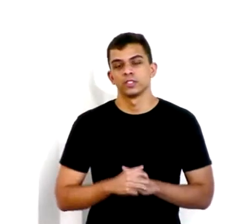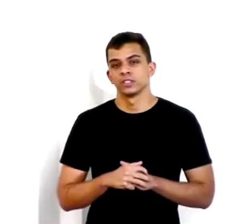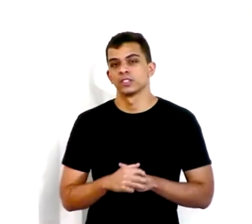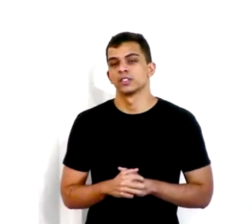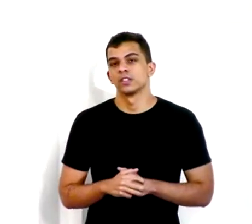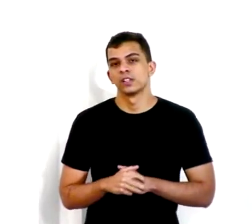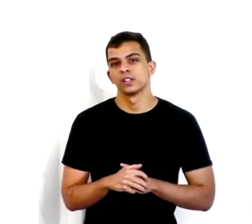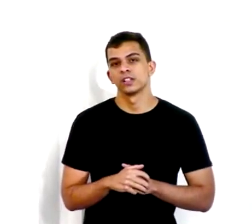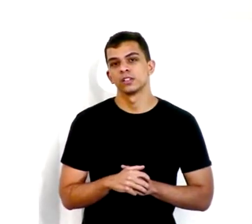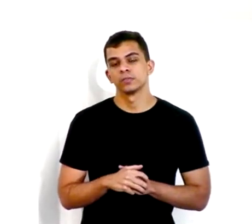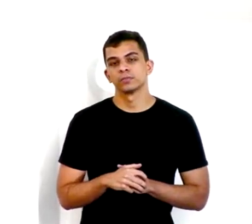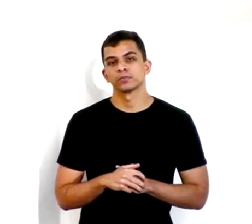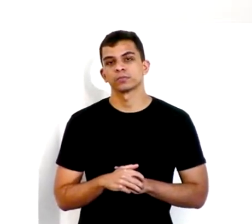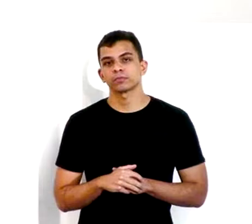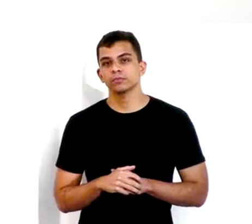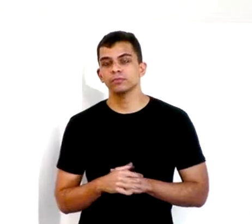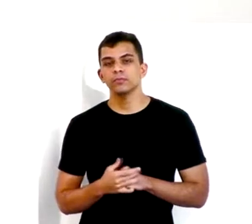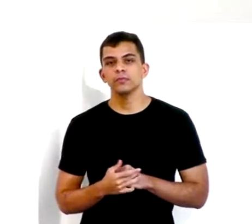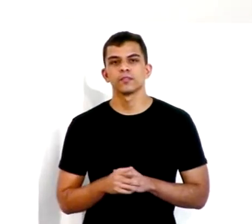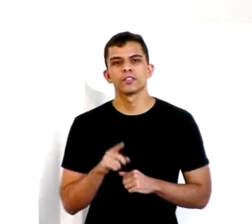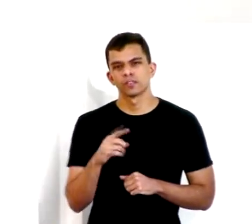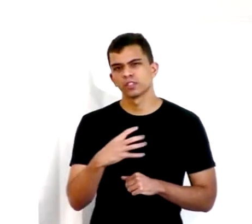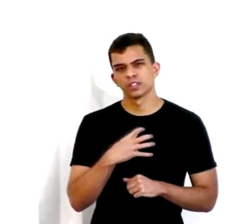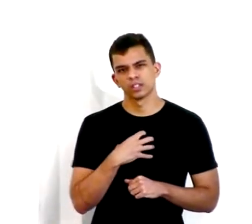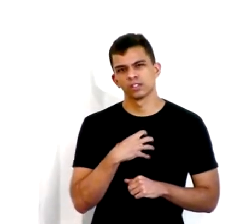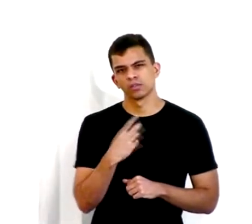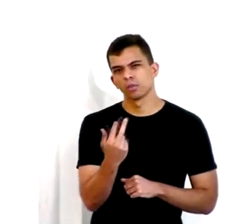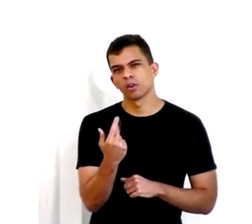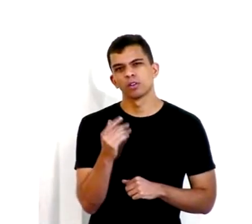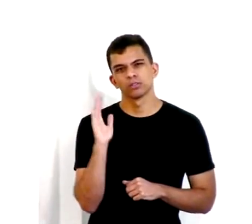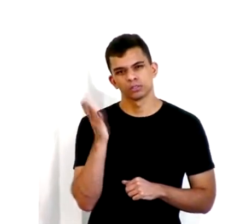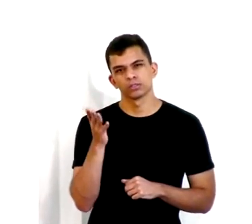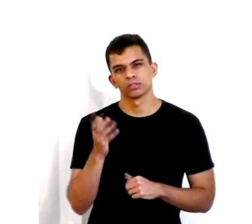Você já se sentiu dessa forma?